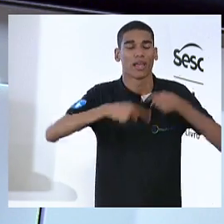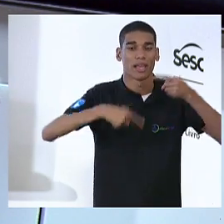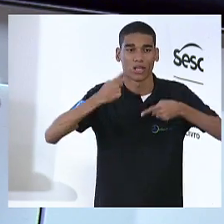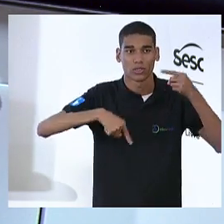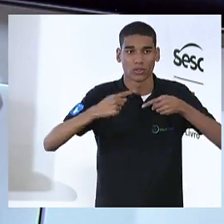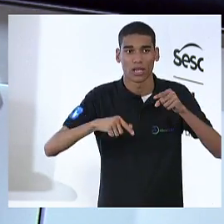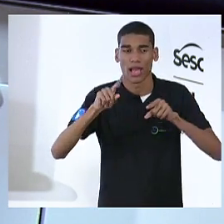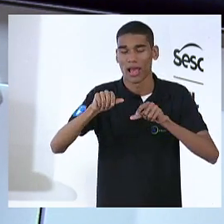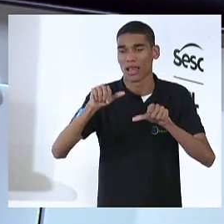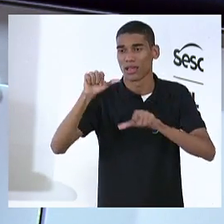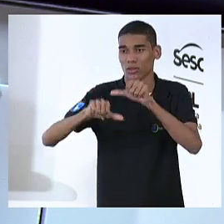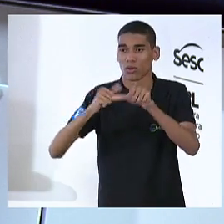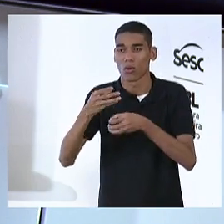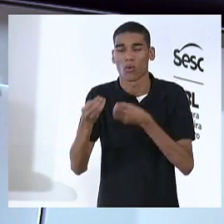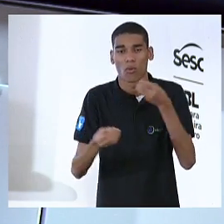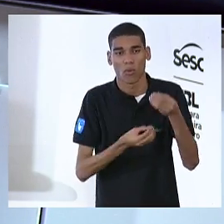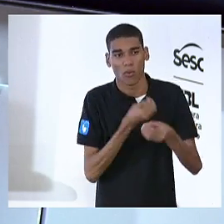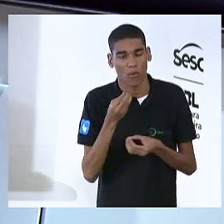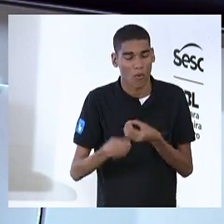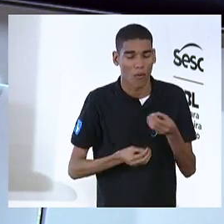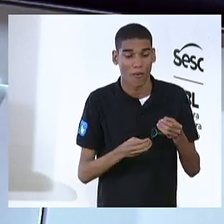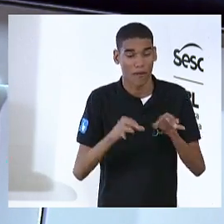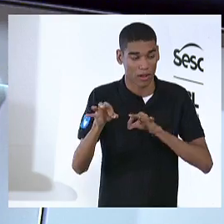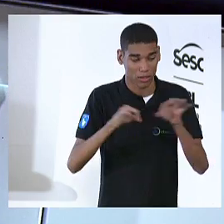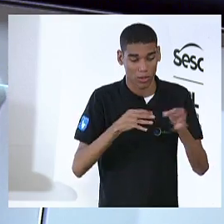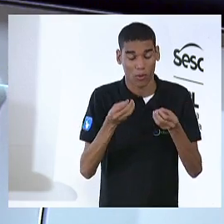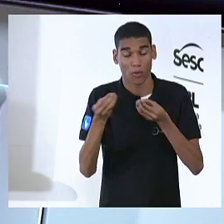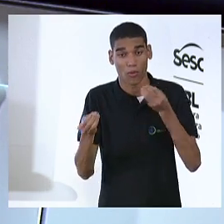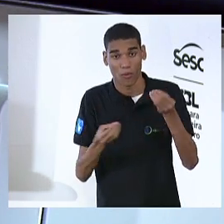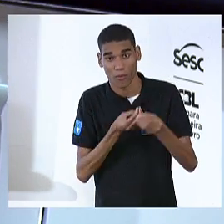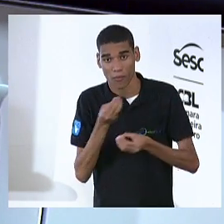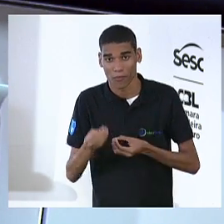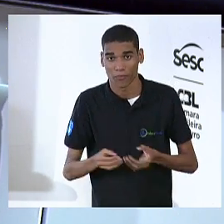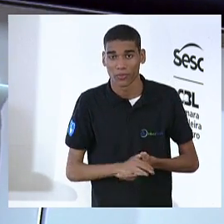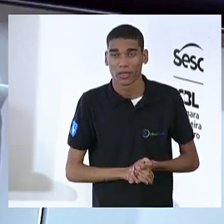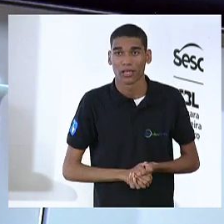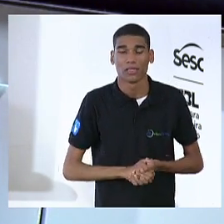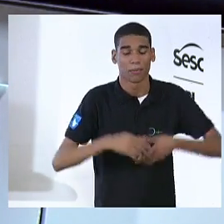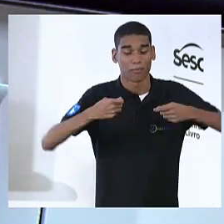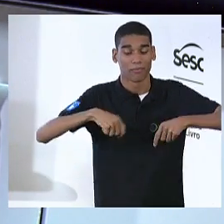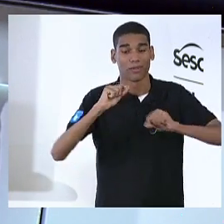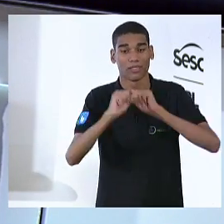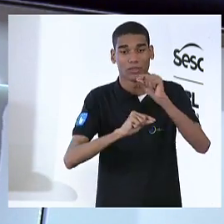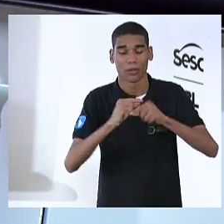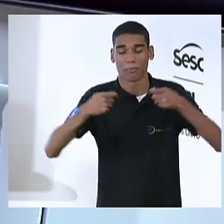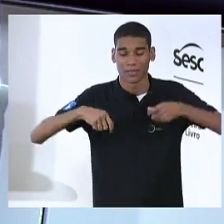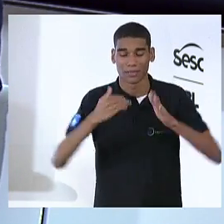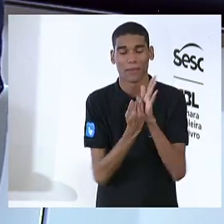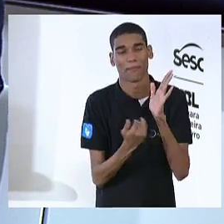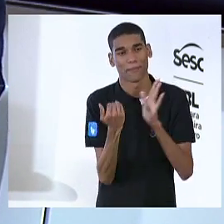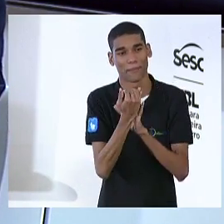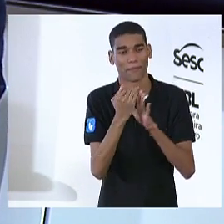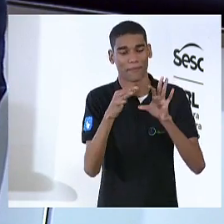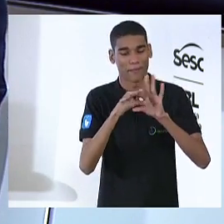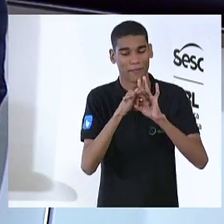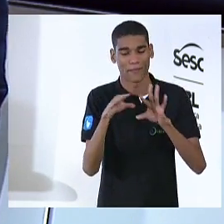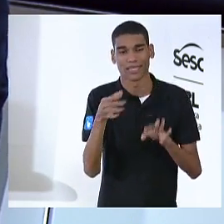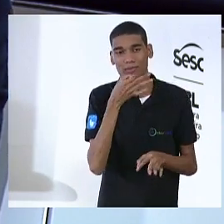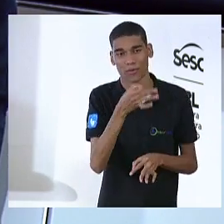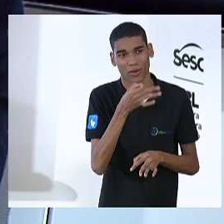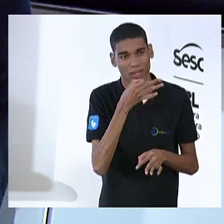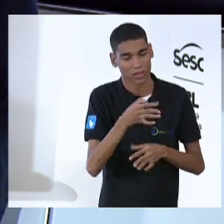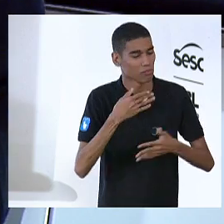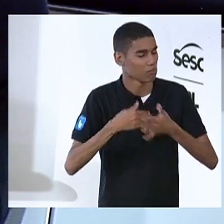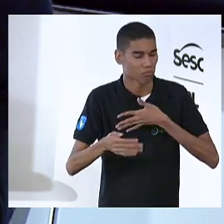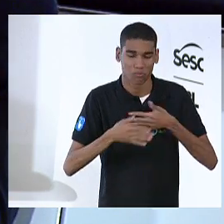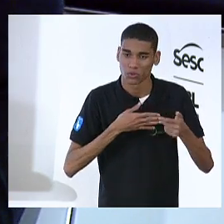elas funcionem. Porque do jeito que elas estão funcionando muito mal. Né? Então, o que é que precisa? Precisa mais democracia. Em todos os níveis e de todos os jeitos. Essa